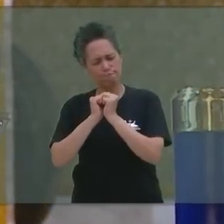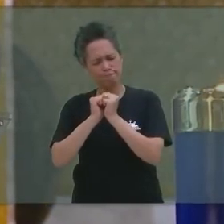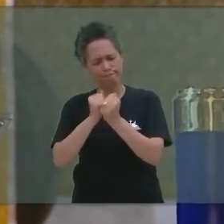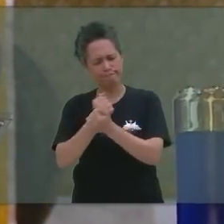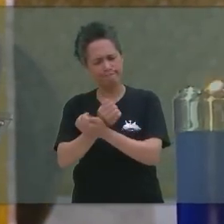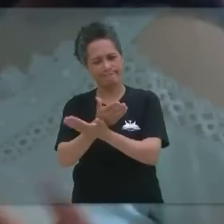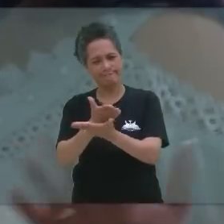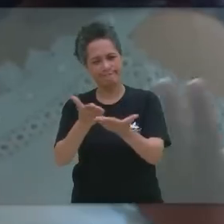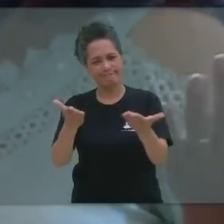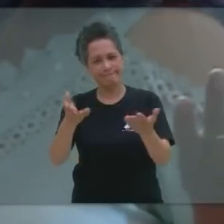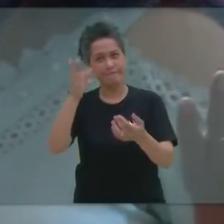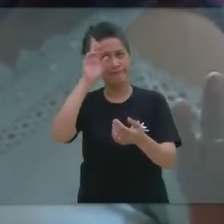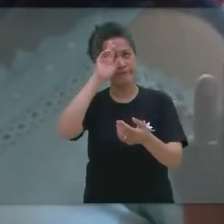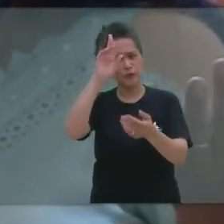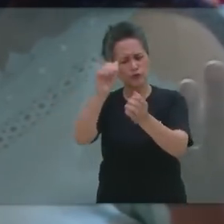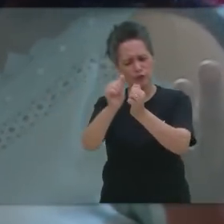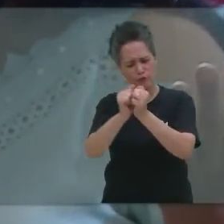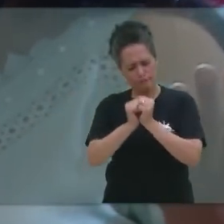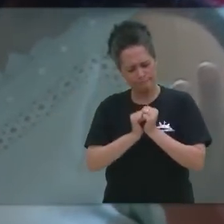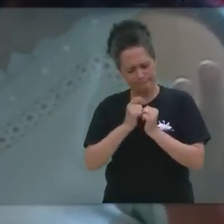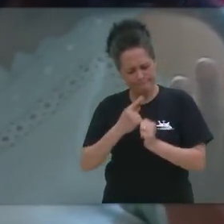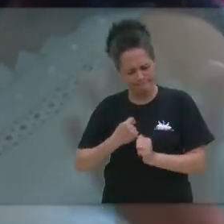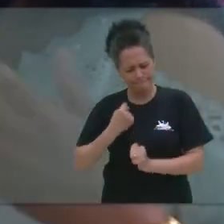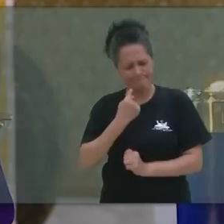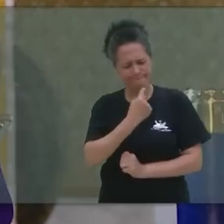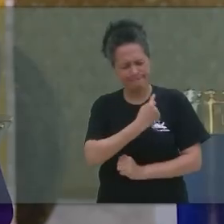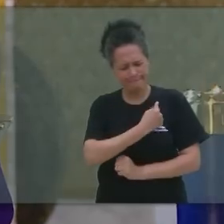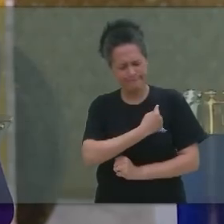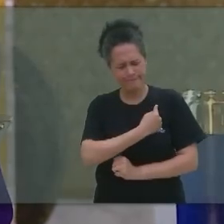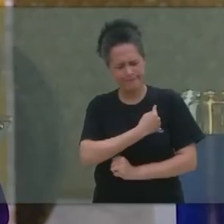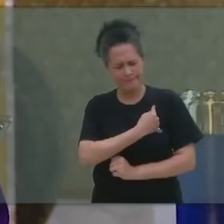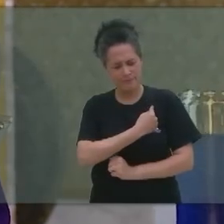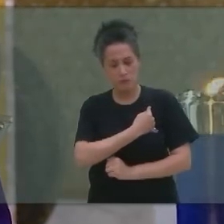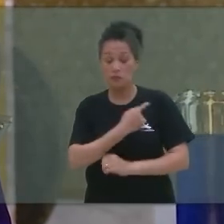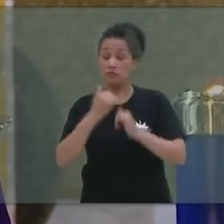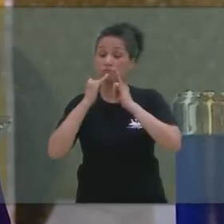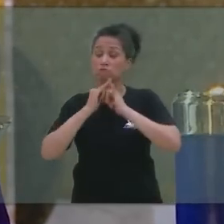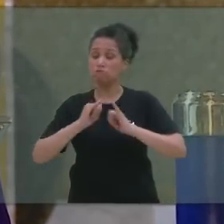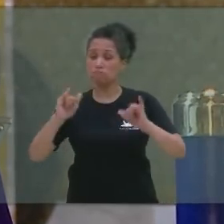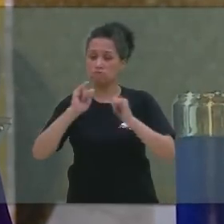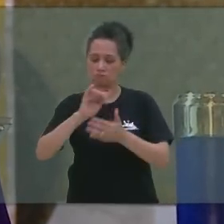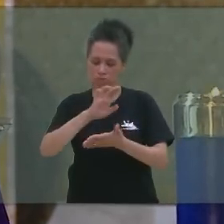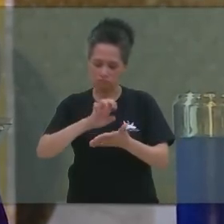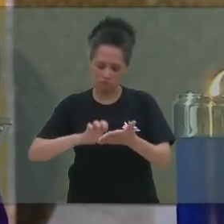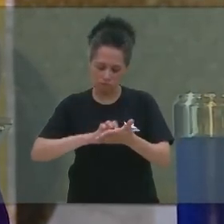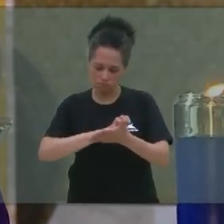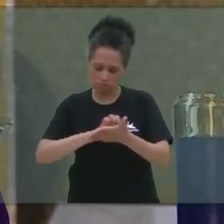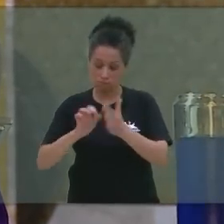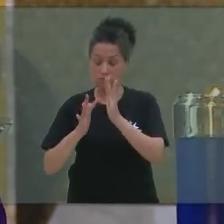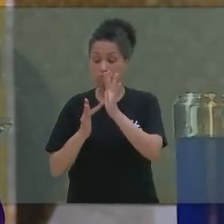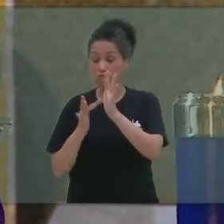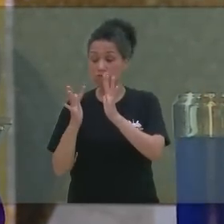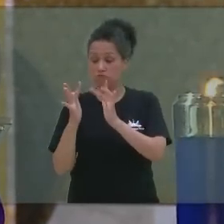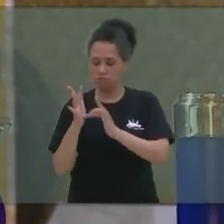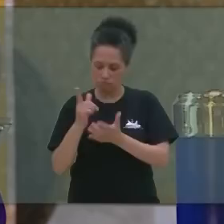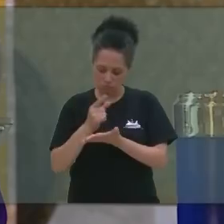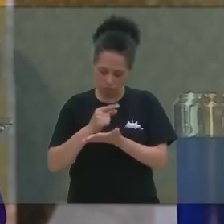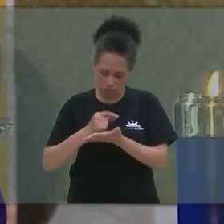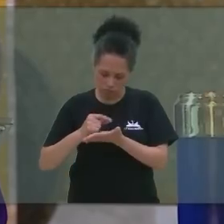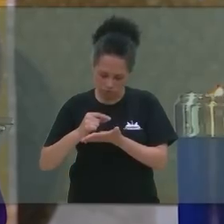Esteja convosco. Ele está no meio de nós. Proclamação do Evangelho de Jesus